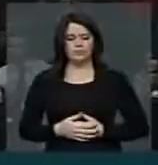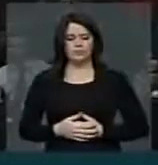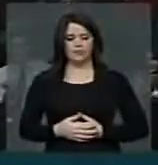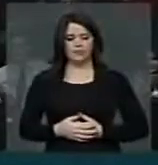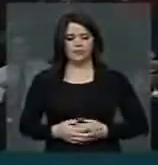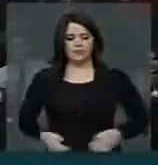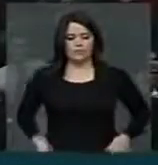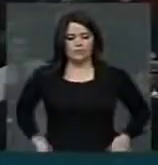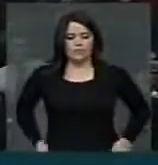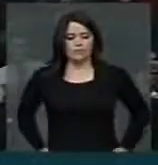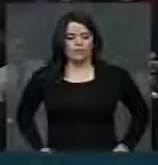Obrigado.